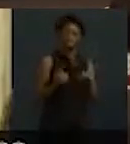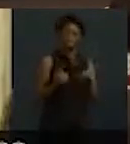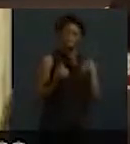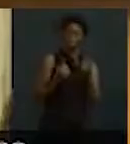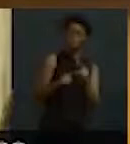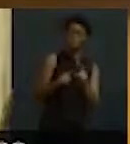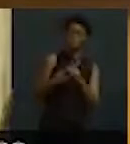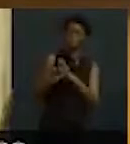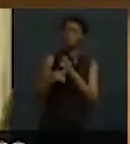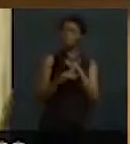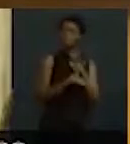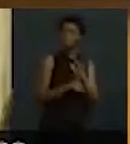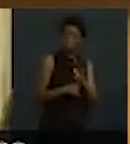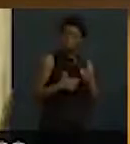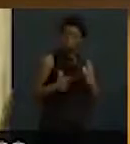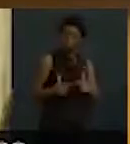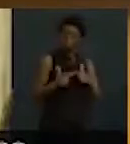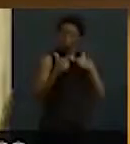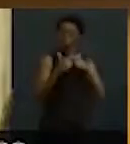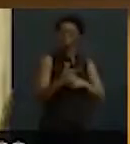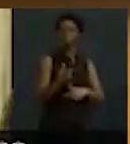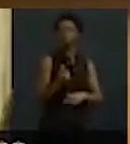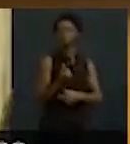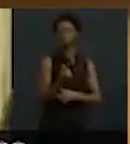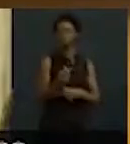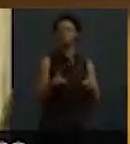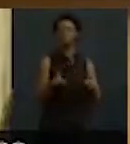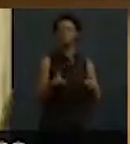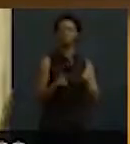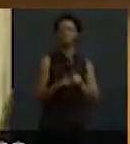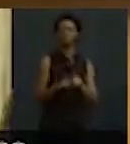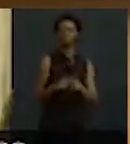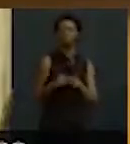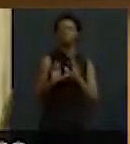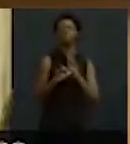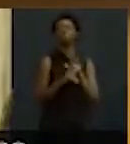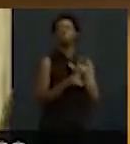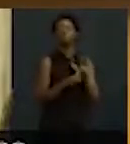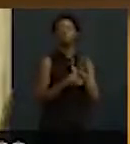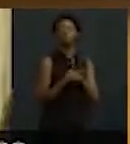e aos Ilícitos contra a Ordem Tributária,